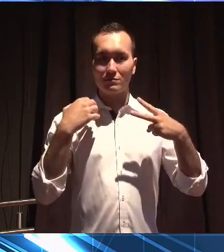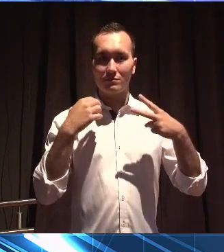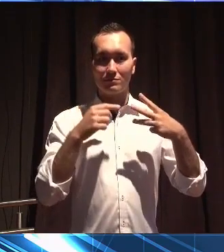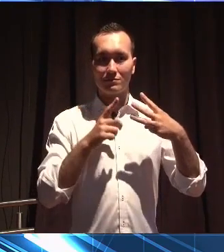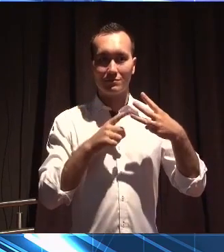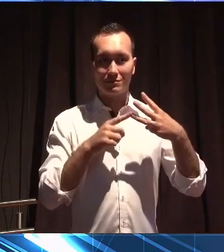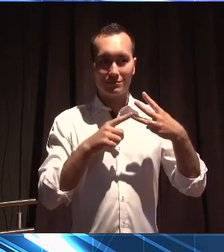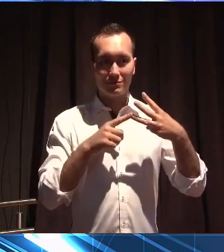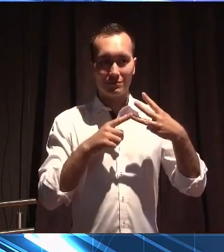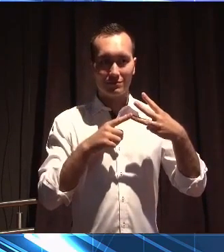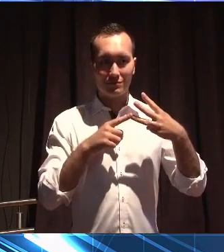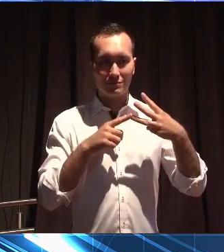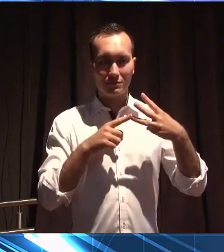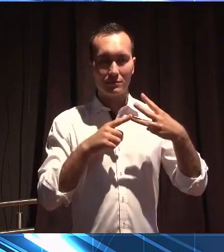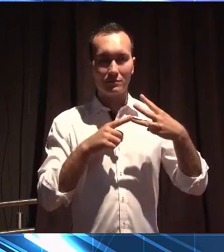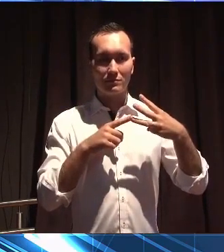clássica,